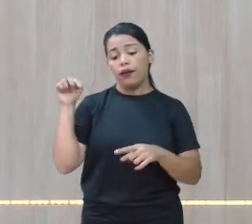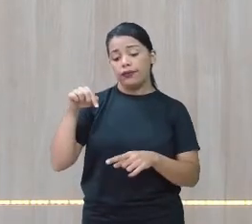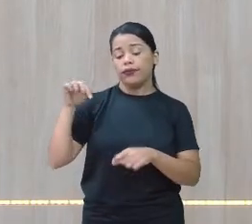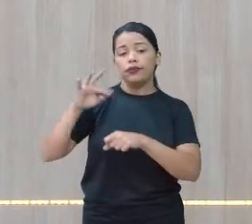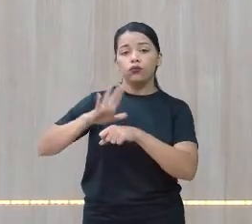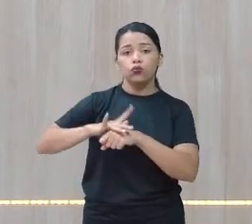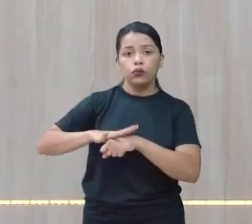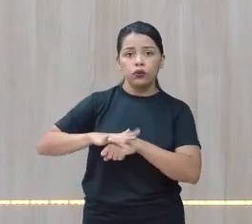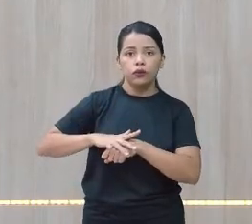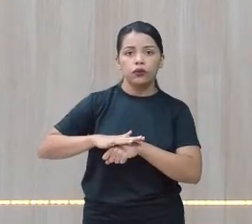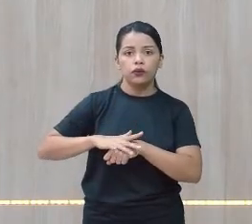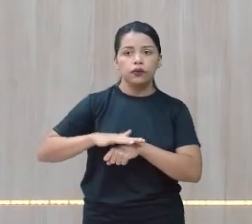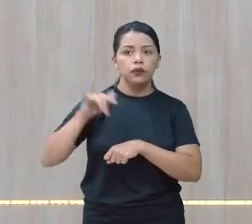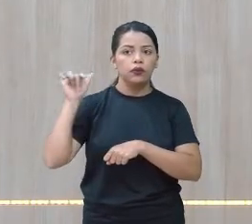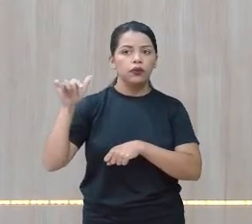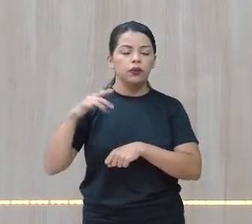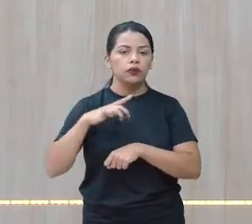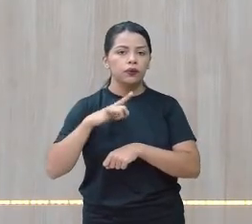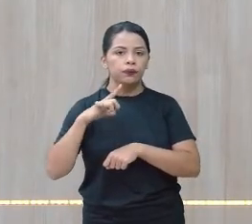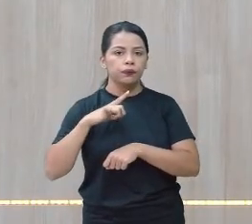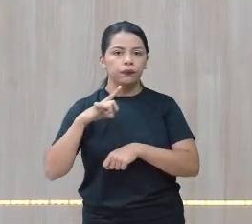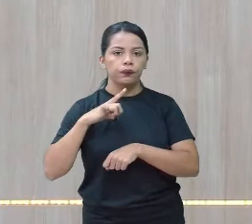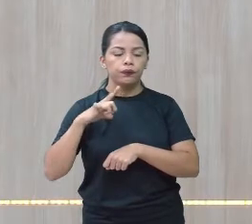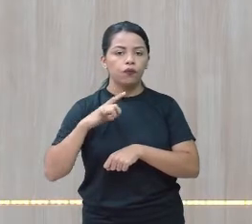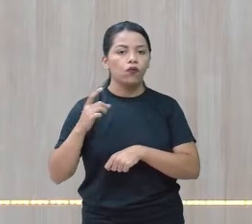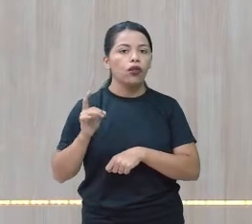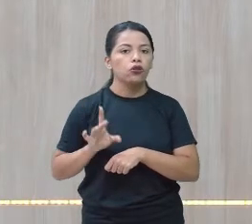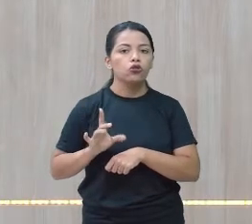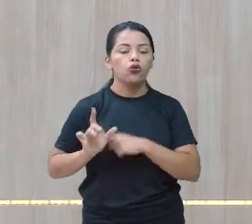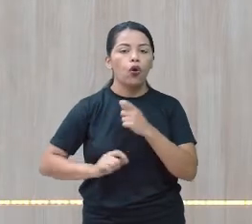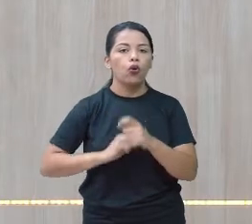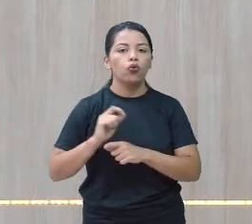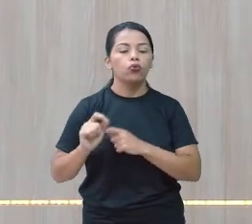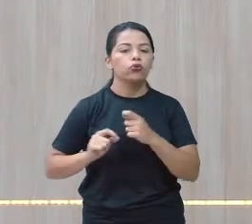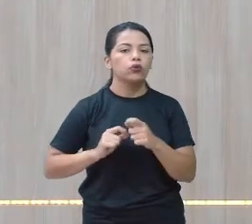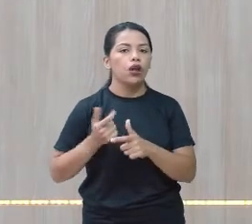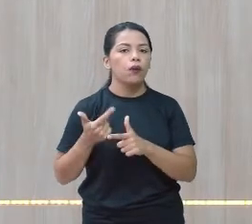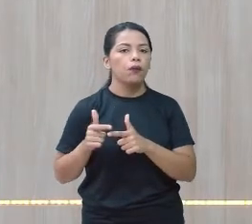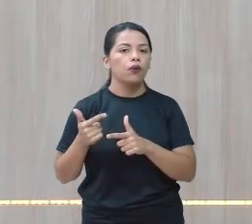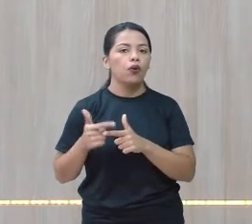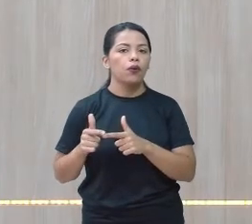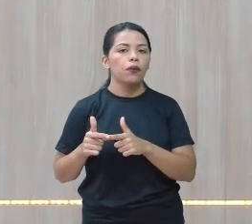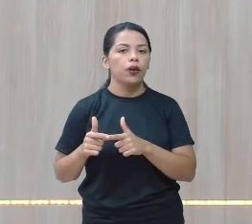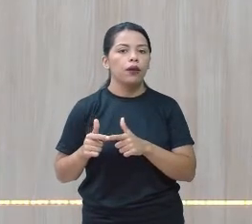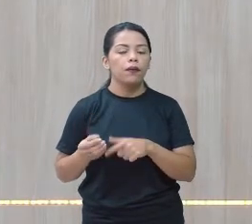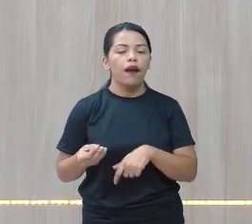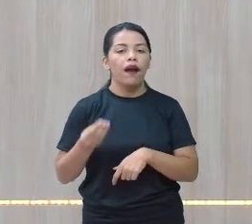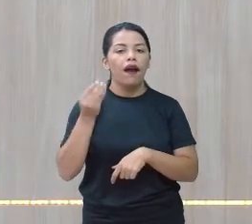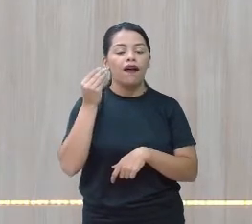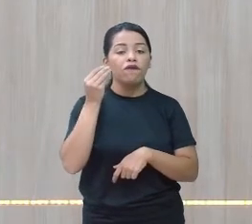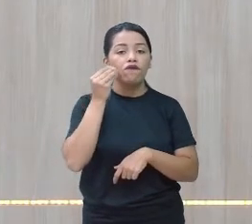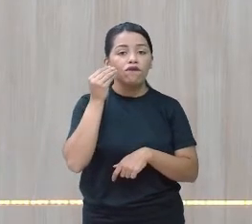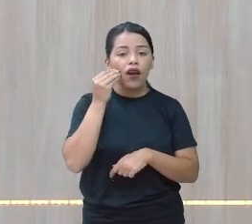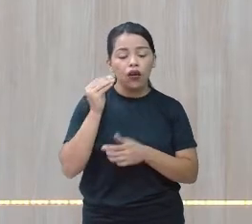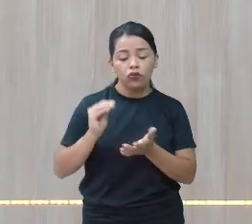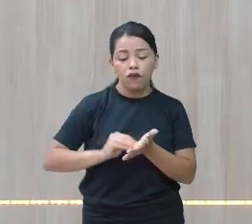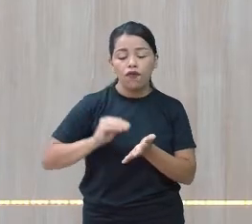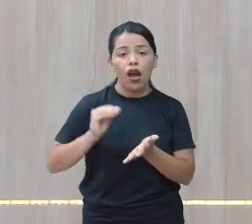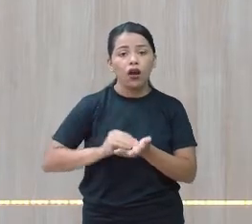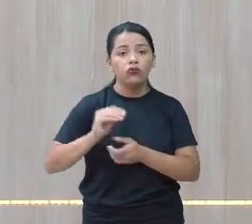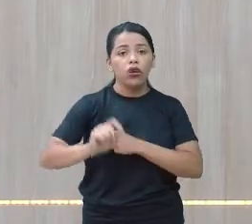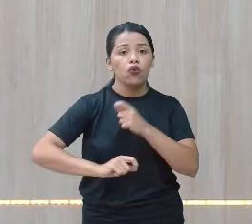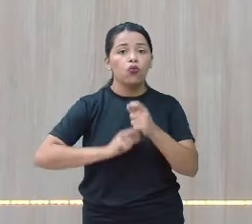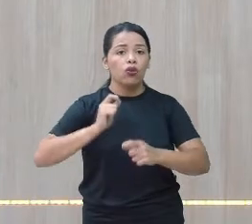degenerativa, né, do Steve era só um grande problema, é a questão aí dessa comunicação medular. Então, a questão do